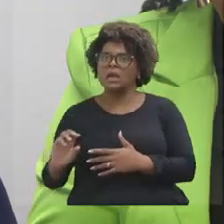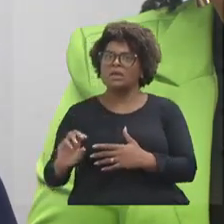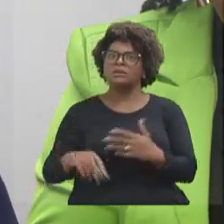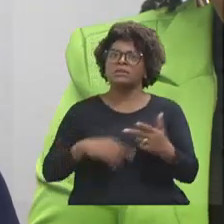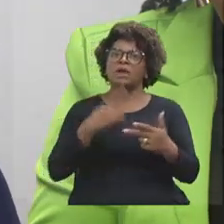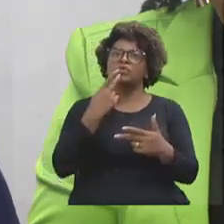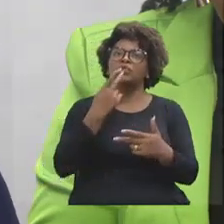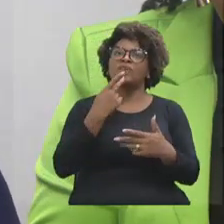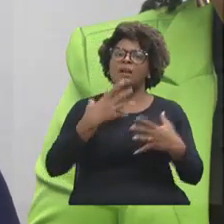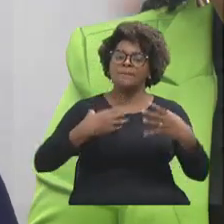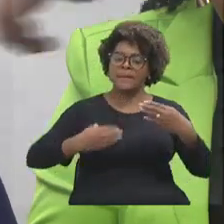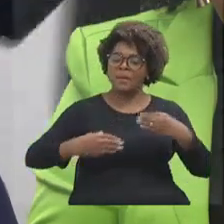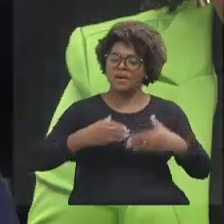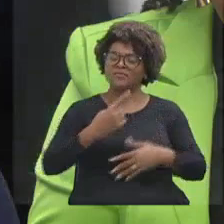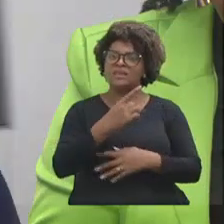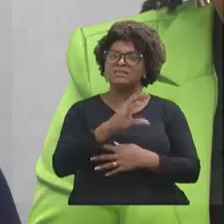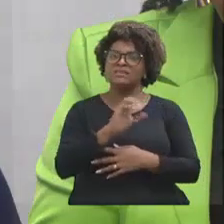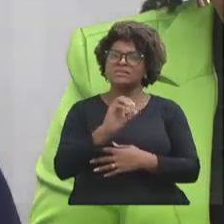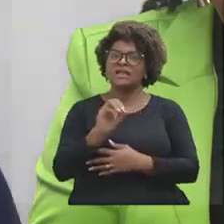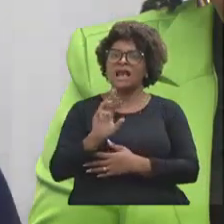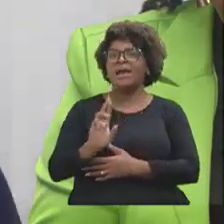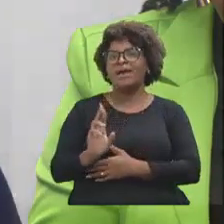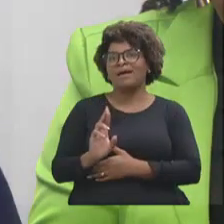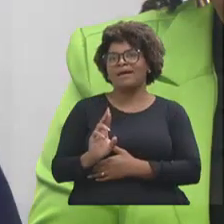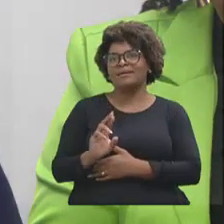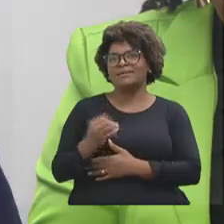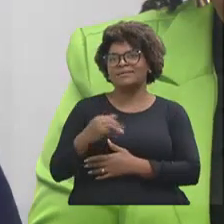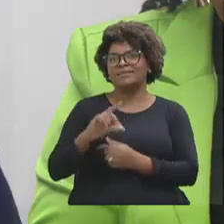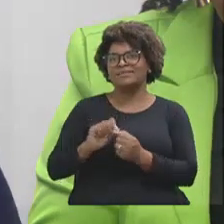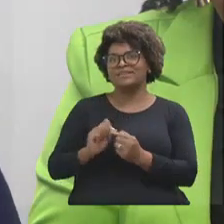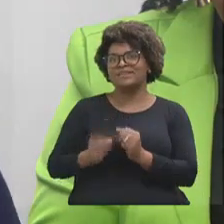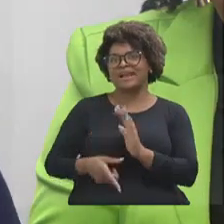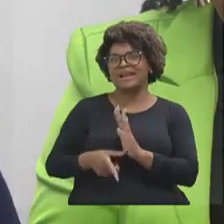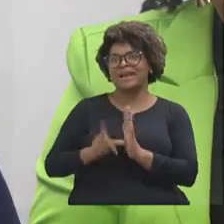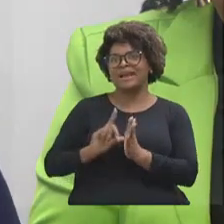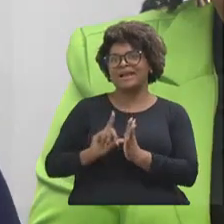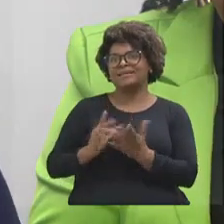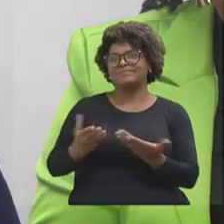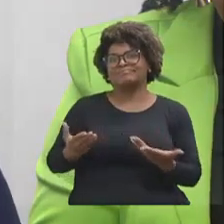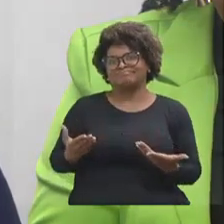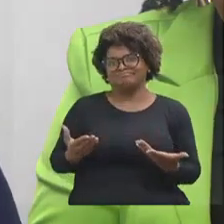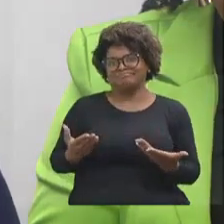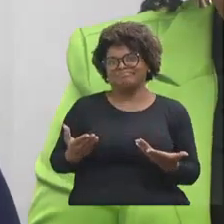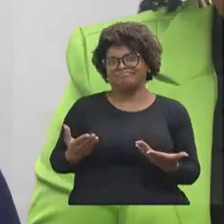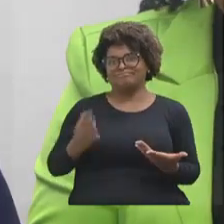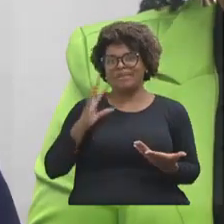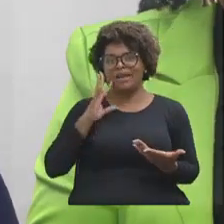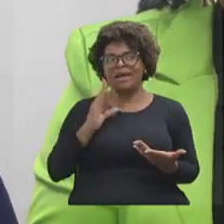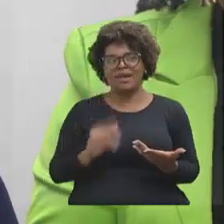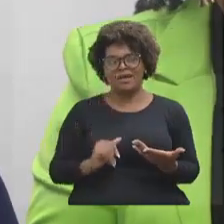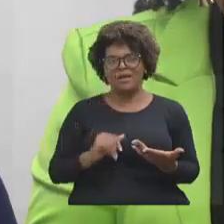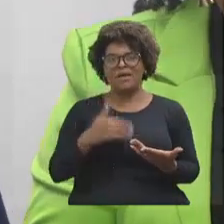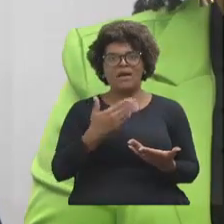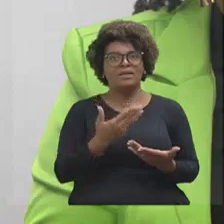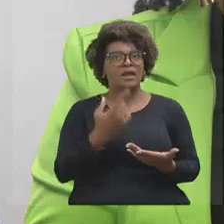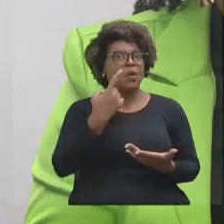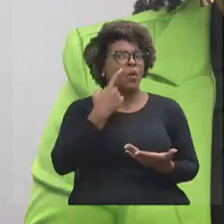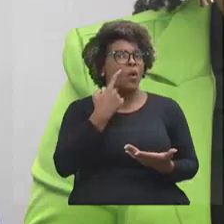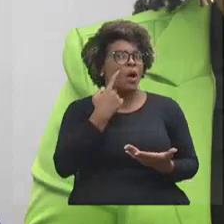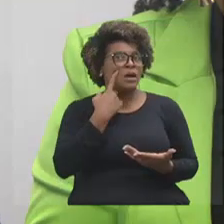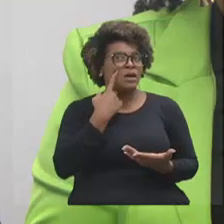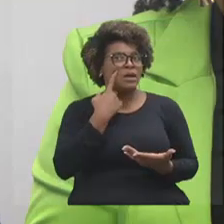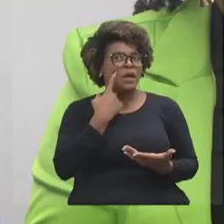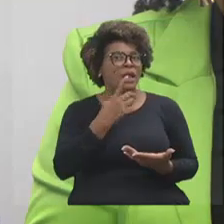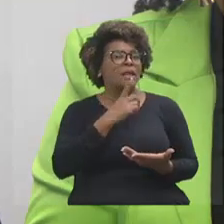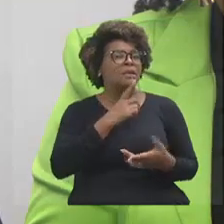de 100 reais que se a gente fazer ele antes não mas eu falo quando é 45 o governo federal mas nós temos